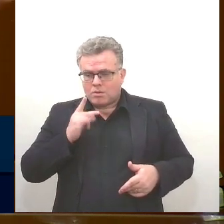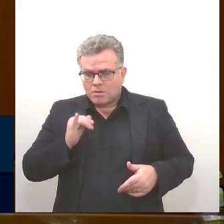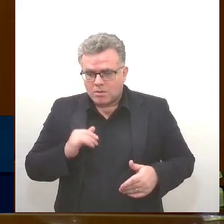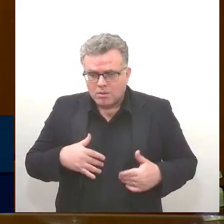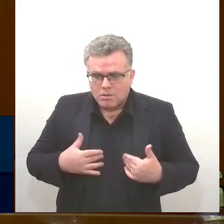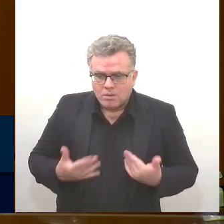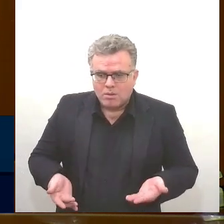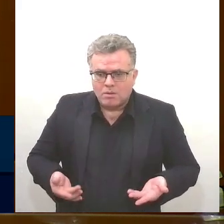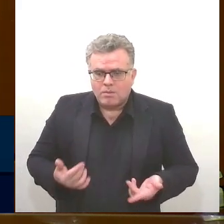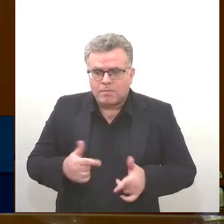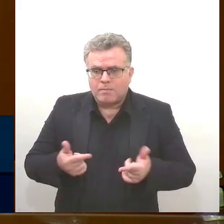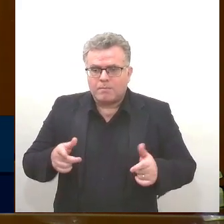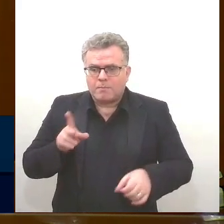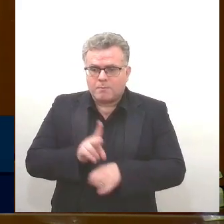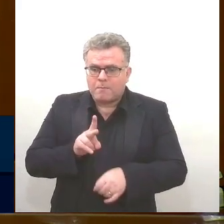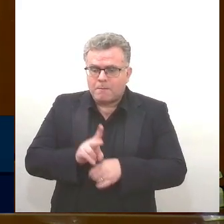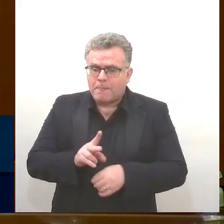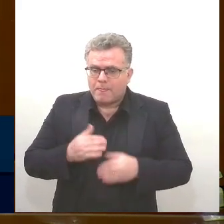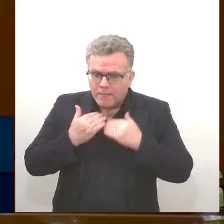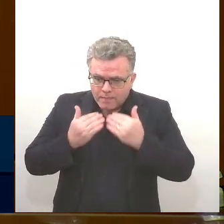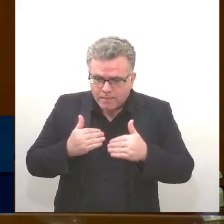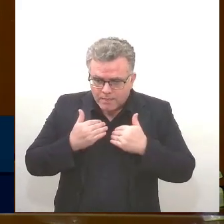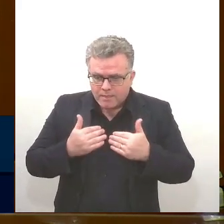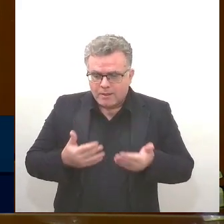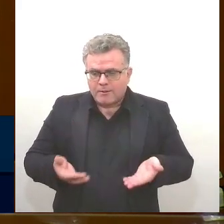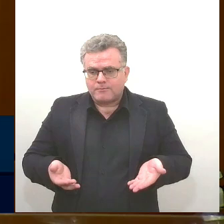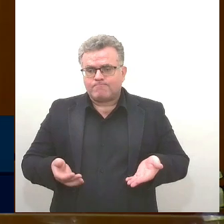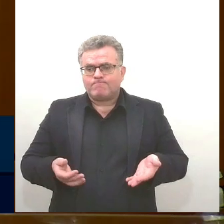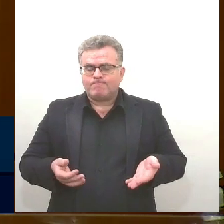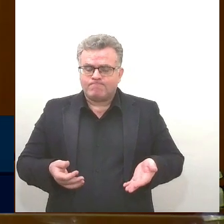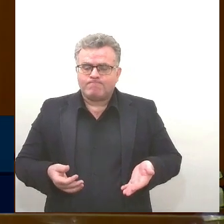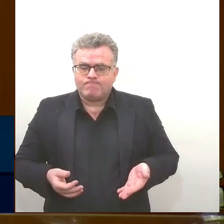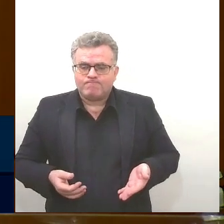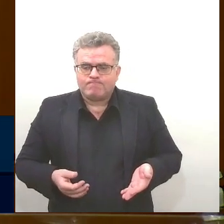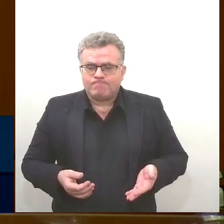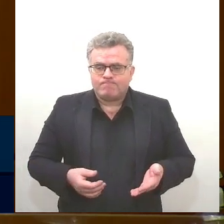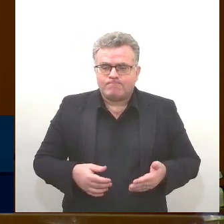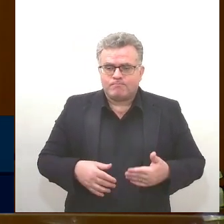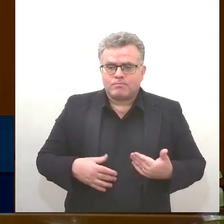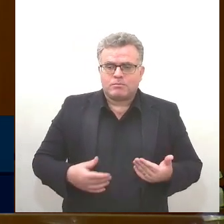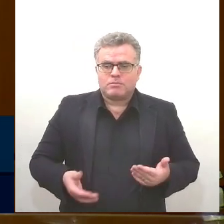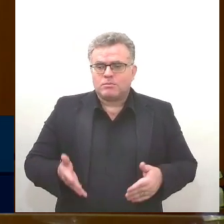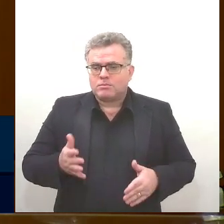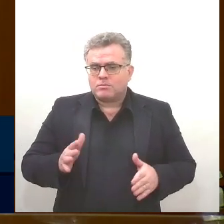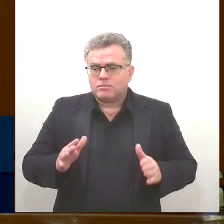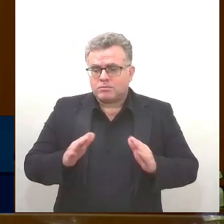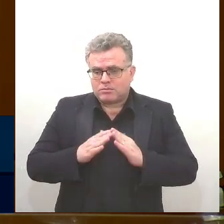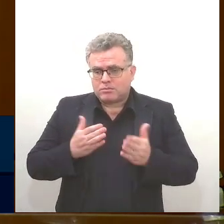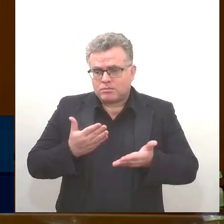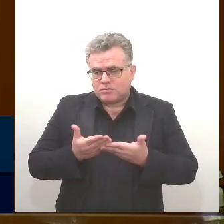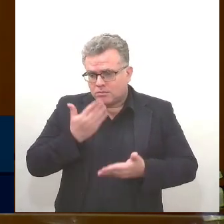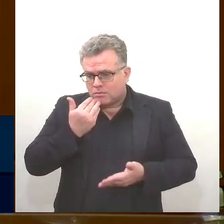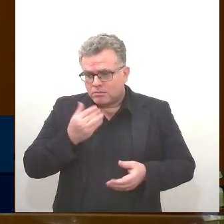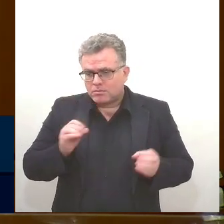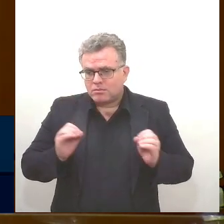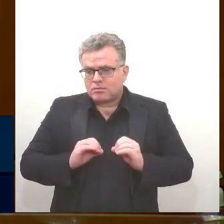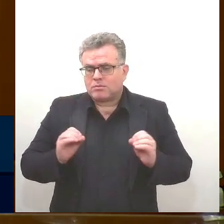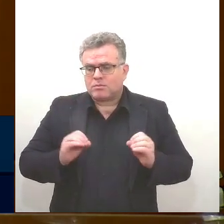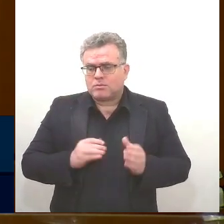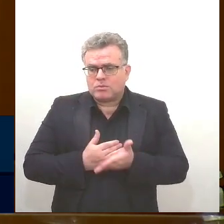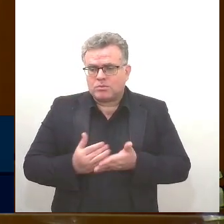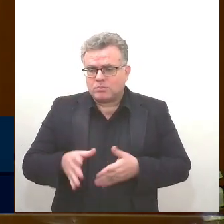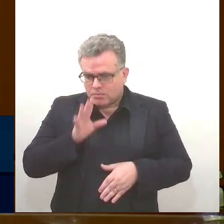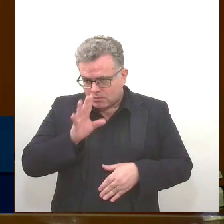atendimento começou a mostrar a falta de merenda escolar nas escolas e aí começa a vira dos ataques aí